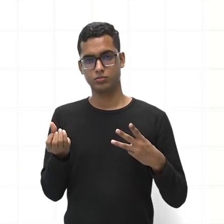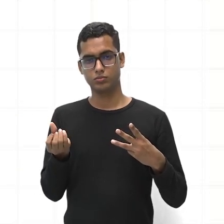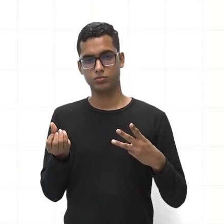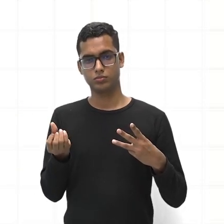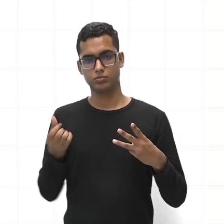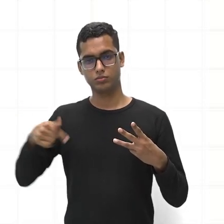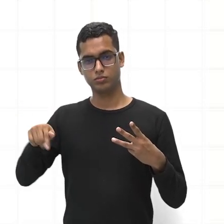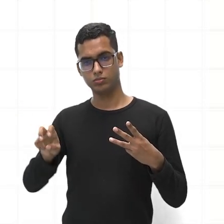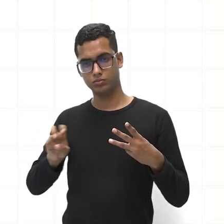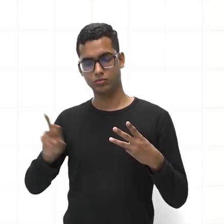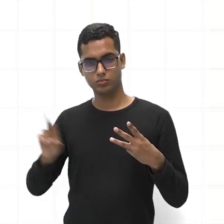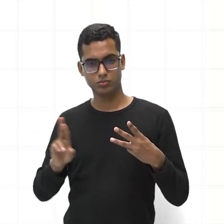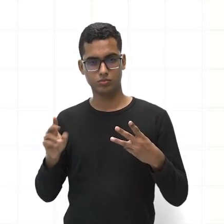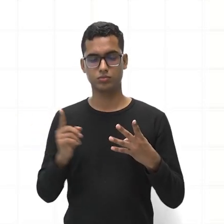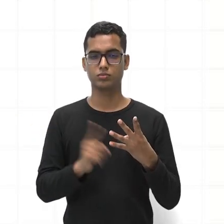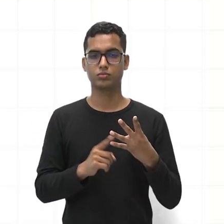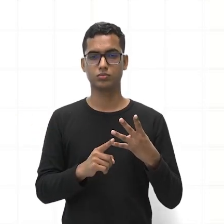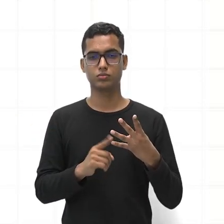4.675. E letra D, R$